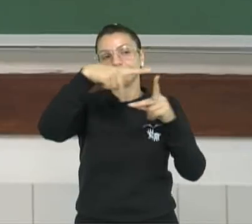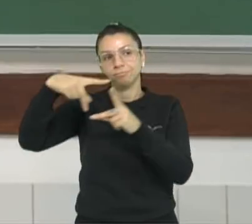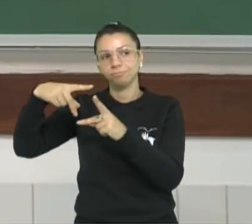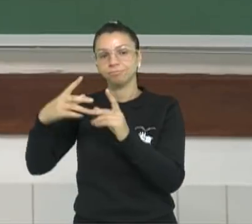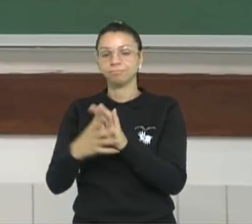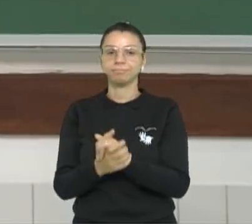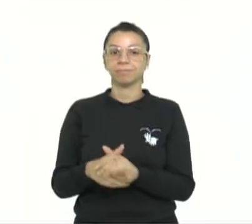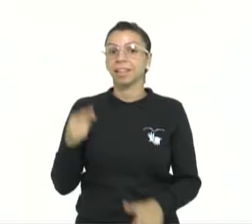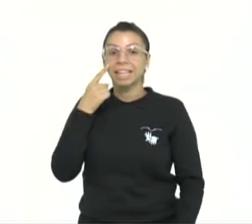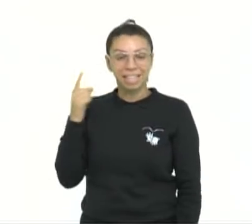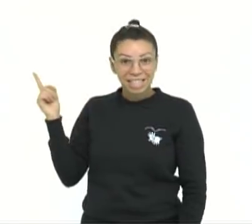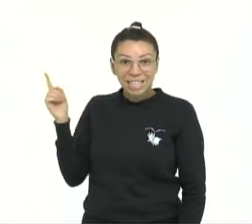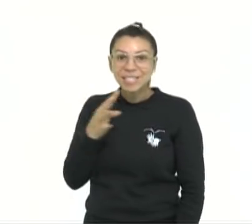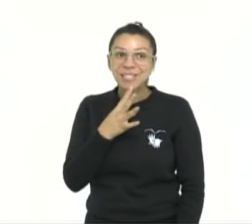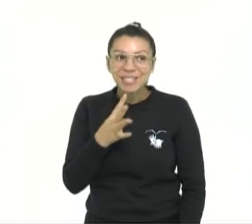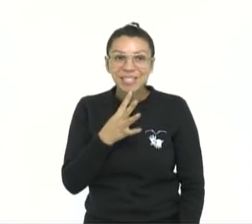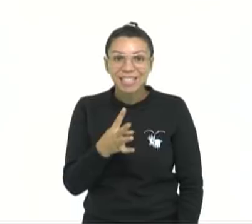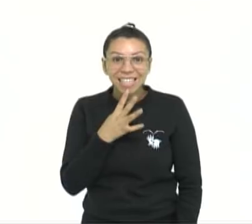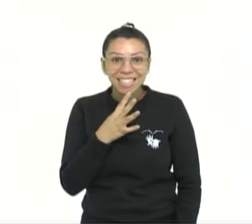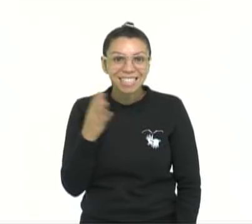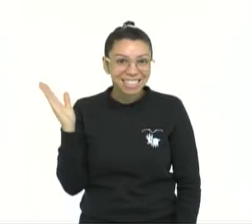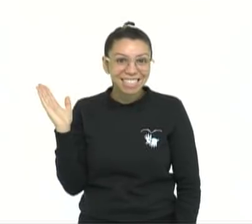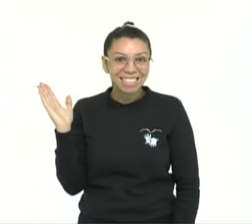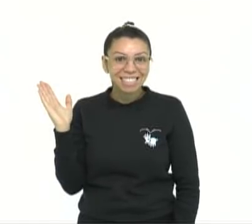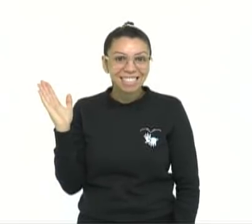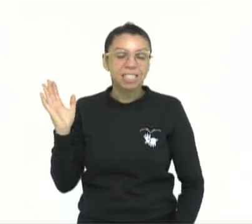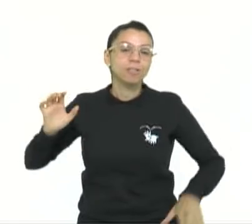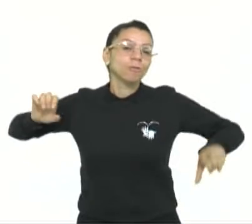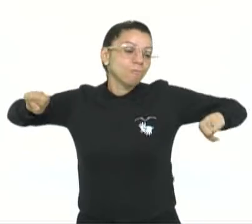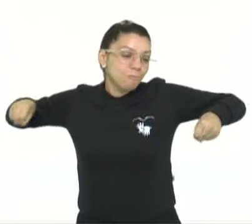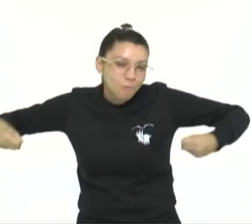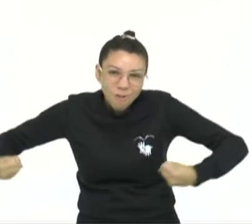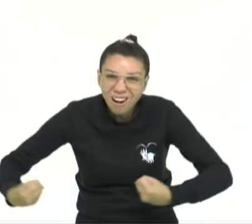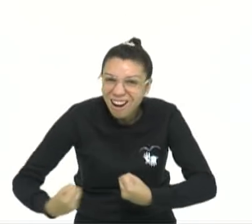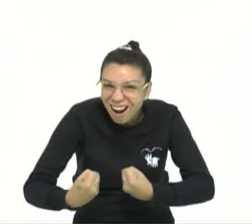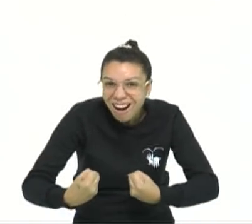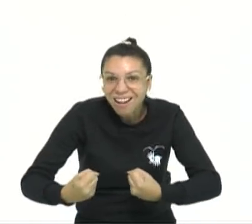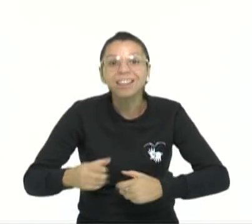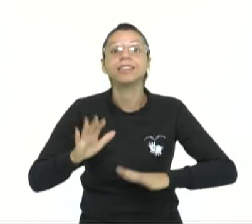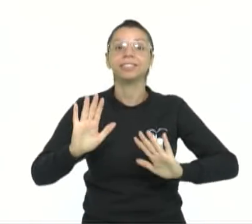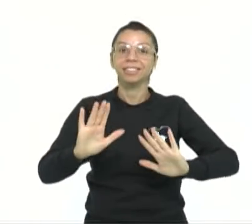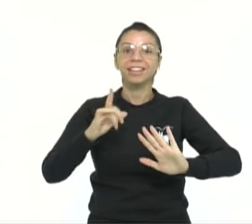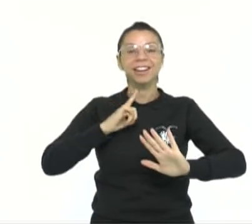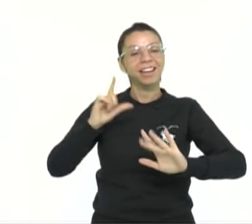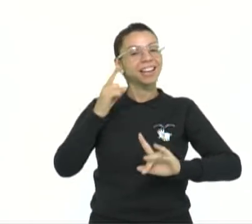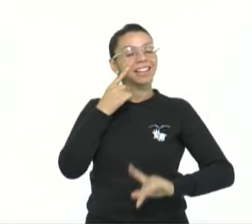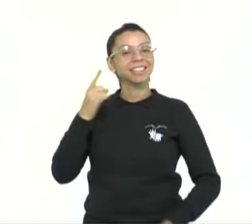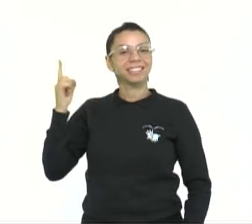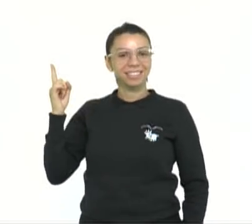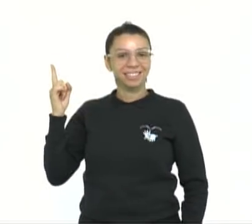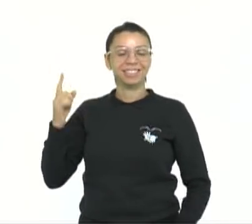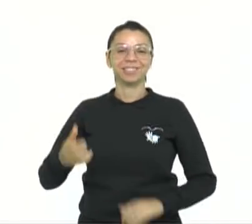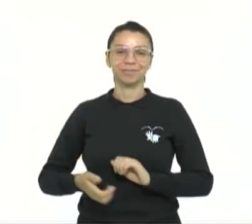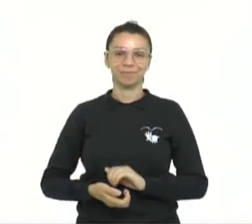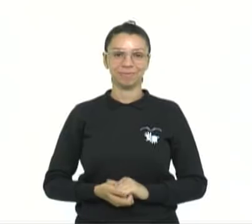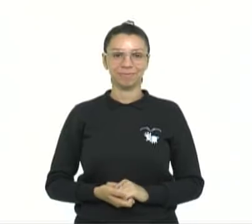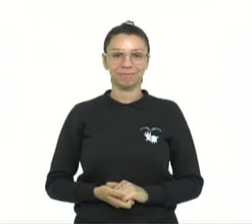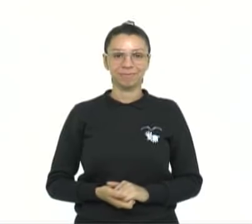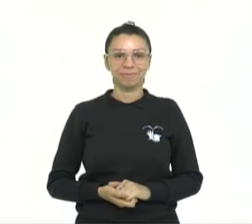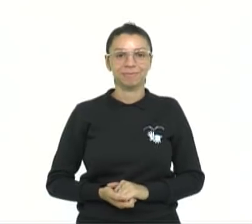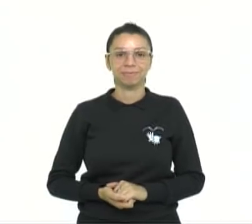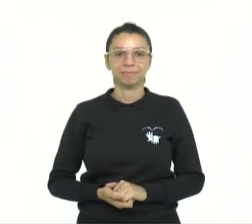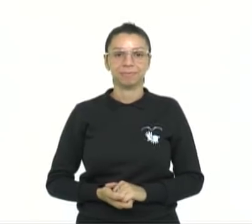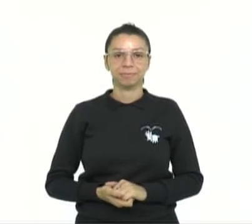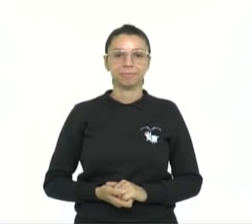E esse? Conhece esse? The Incredible Hulk, o Incrível Hulk. A massive dose of gamma radiation